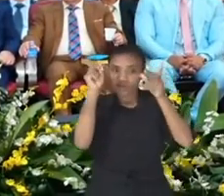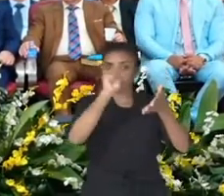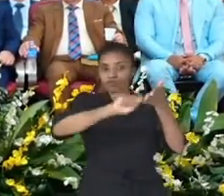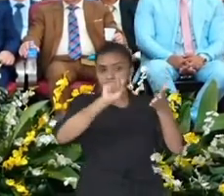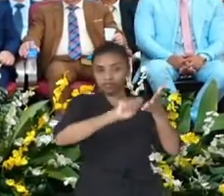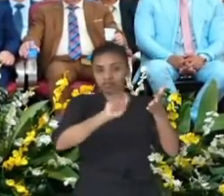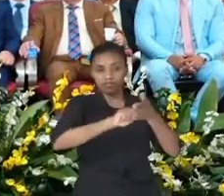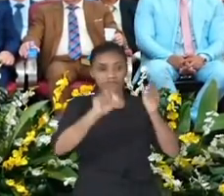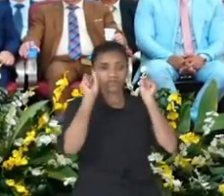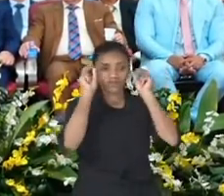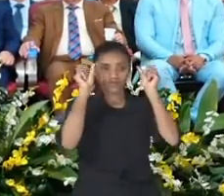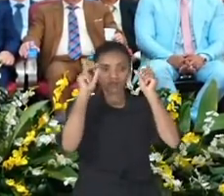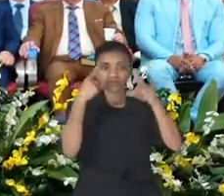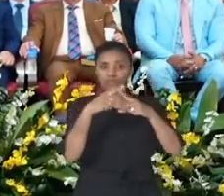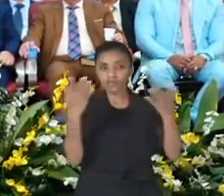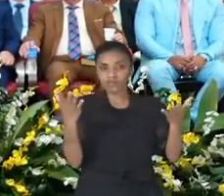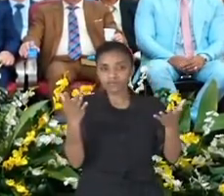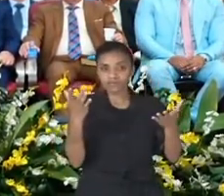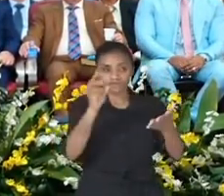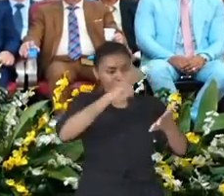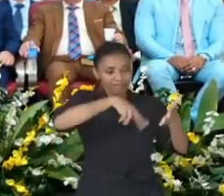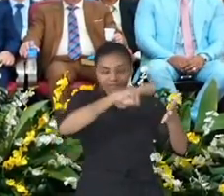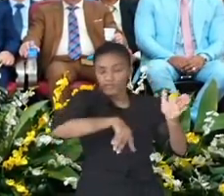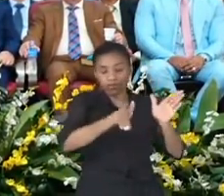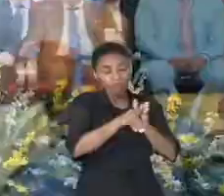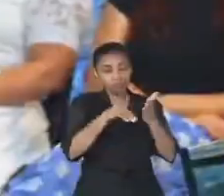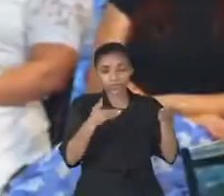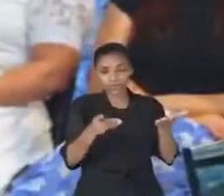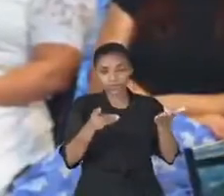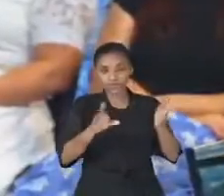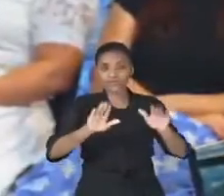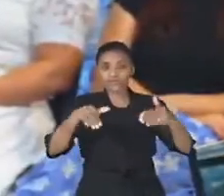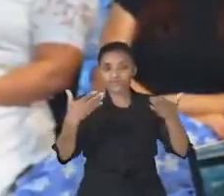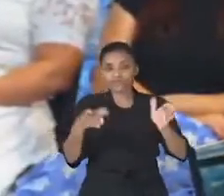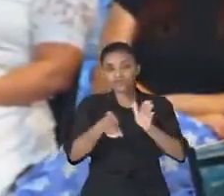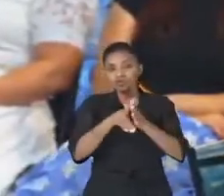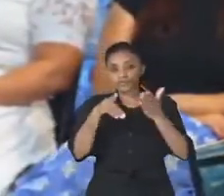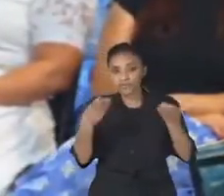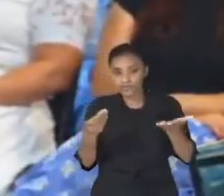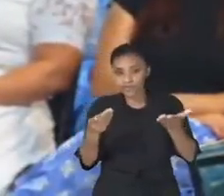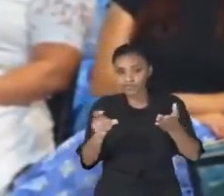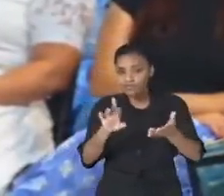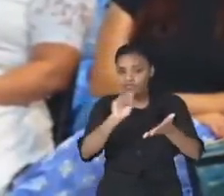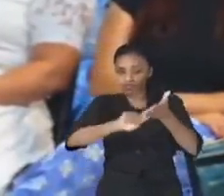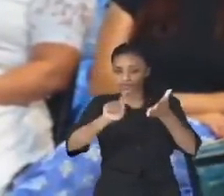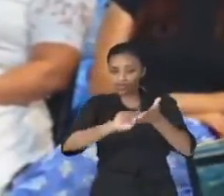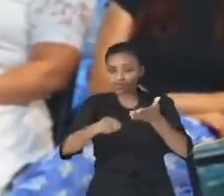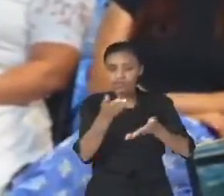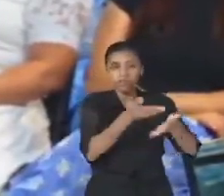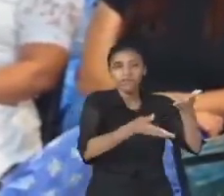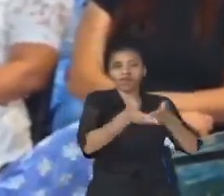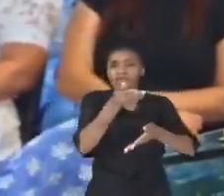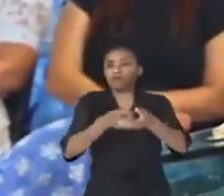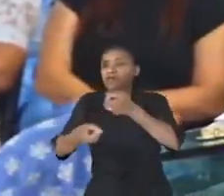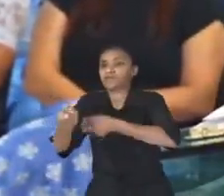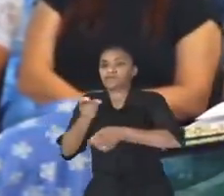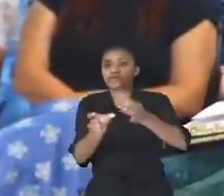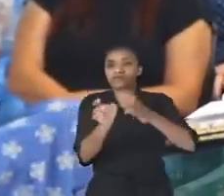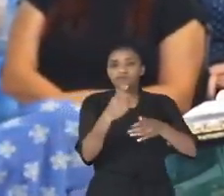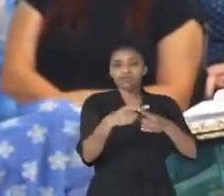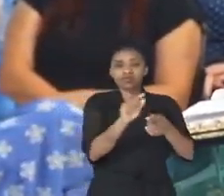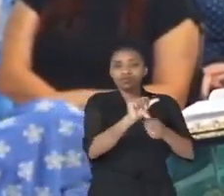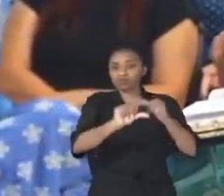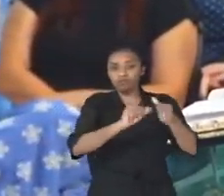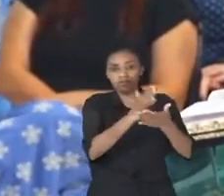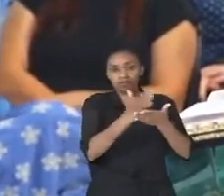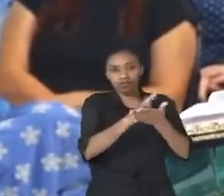salmos, porque não lê a Bíblia, que está aí na sua cabeceira. Então a Bíblia Sagrada não foi um livro escrito para ser comercial, por isso não está em ordem cronológica,